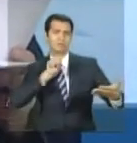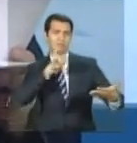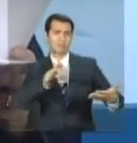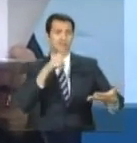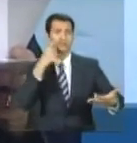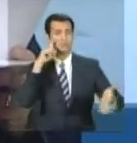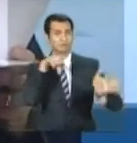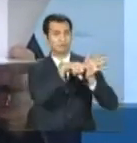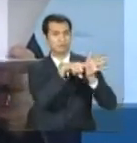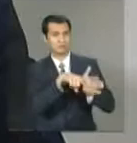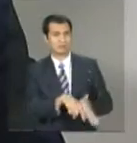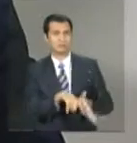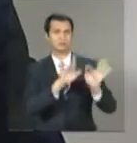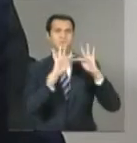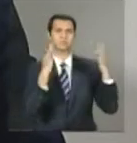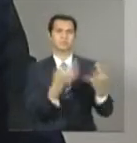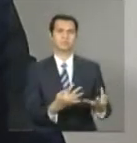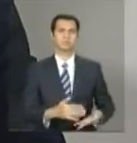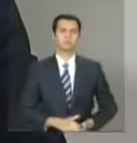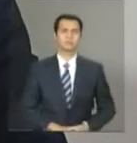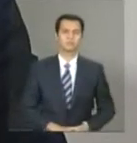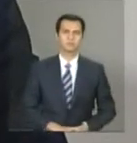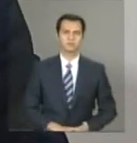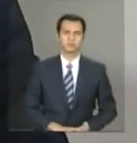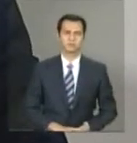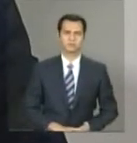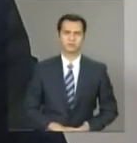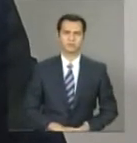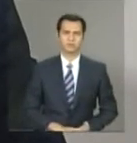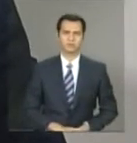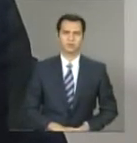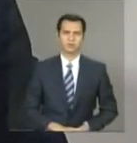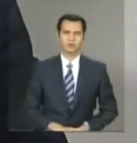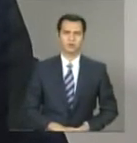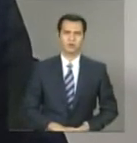averiguação das famílias. As averiguações